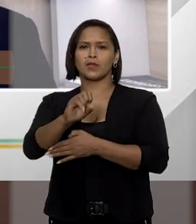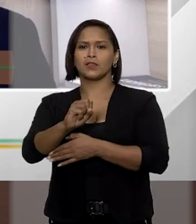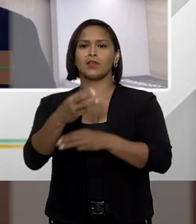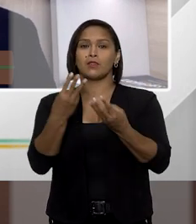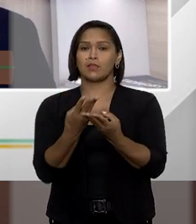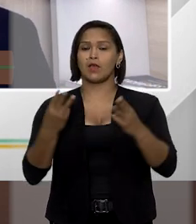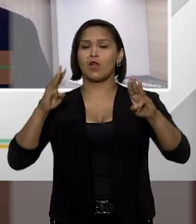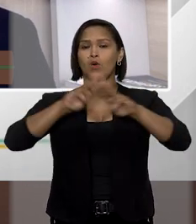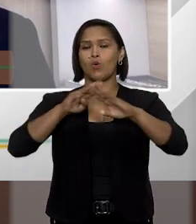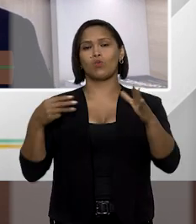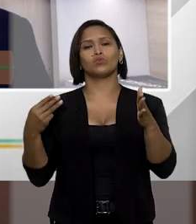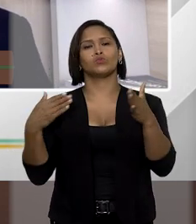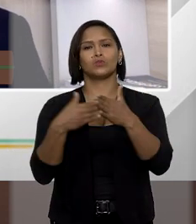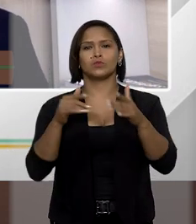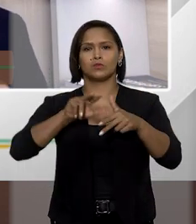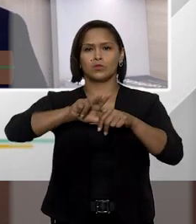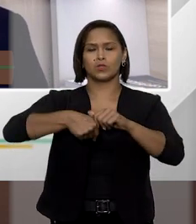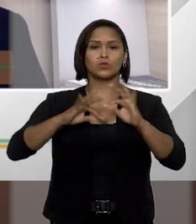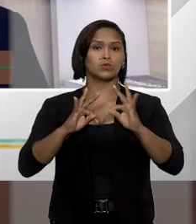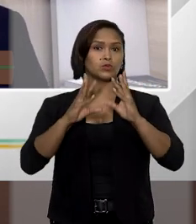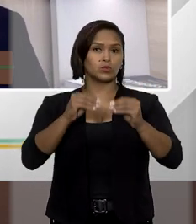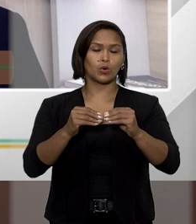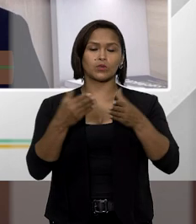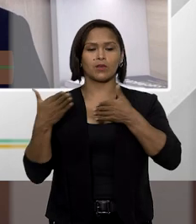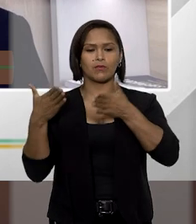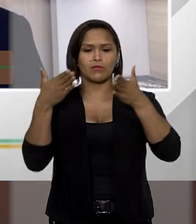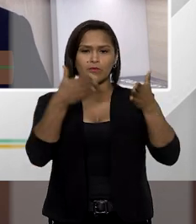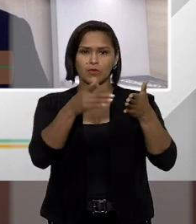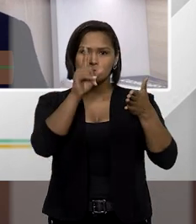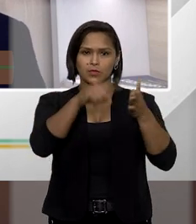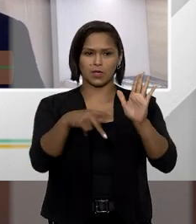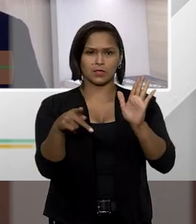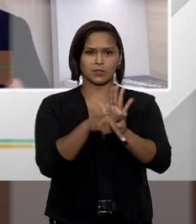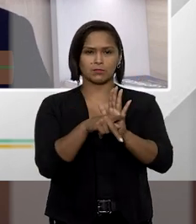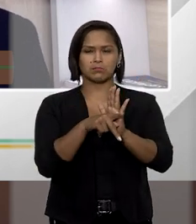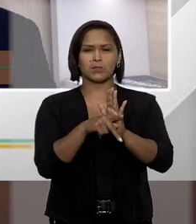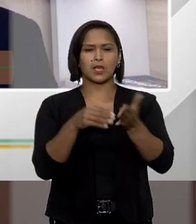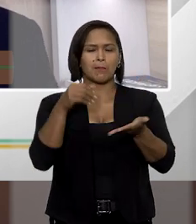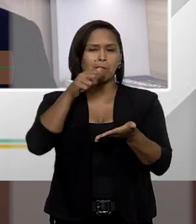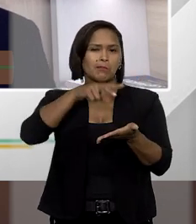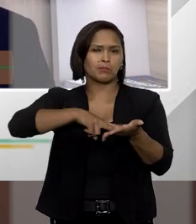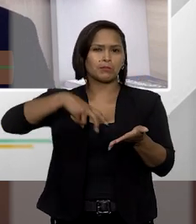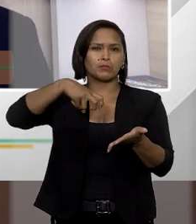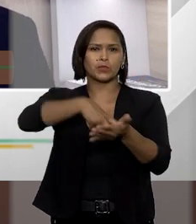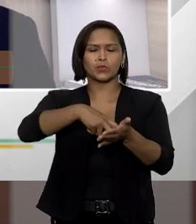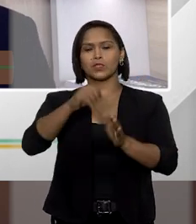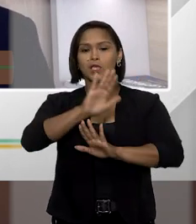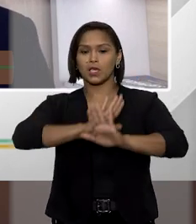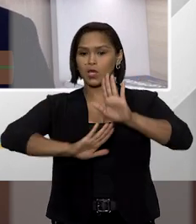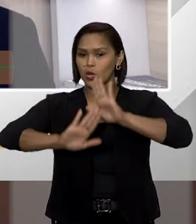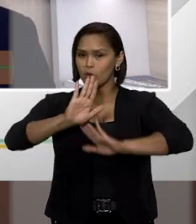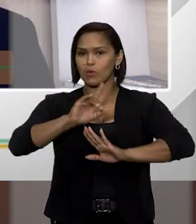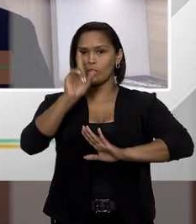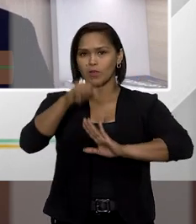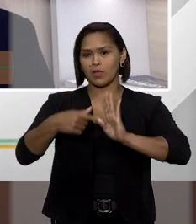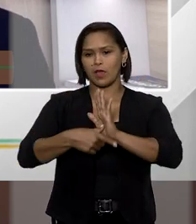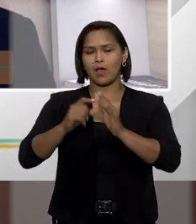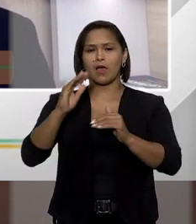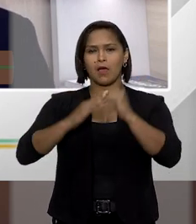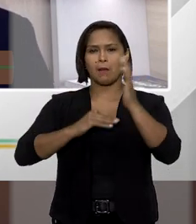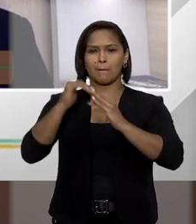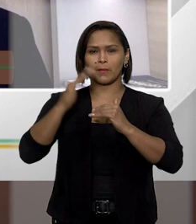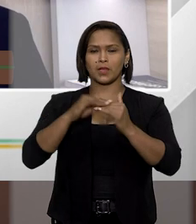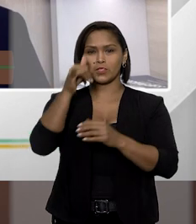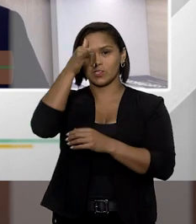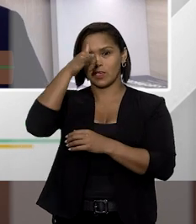da ONU de Combate à Corrupção, todas voltadas para punir e prevenir a prática